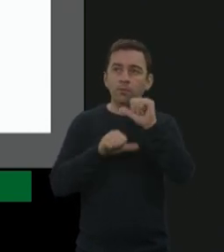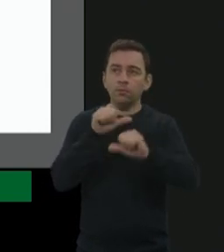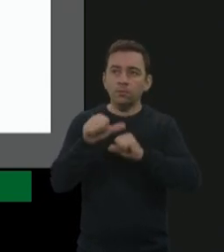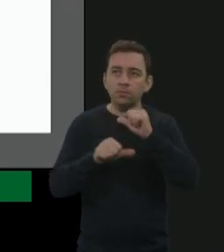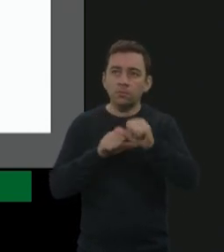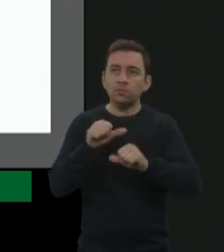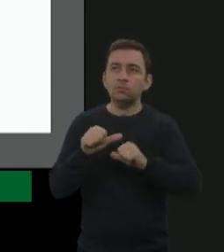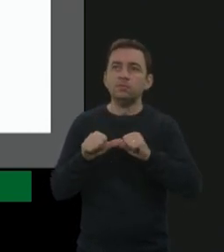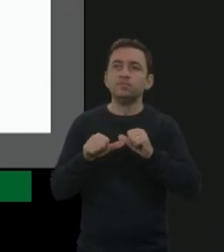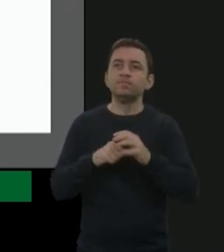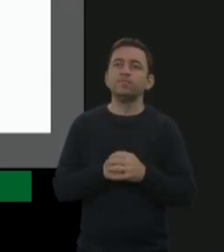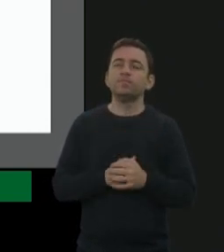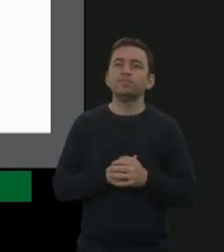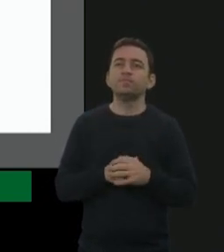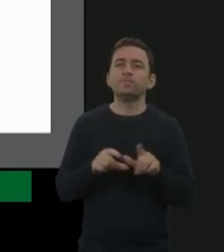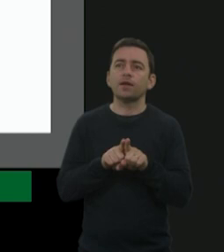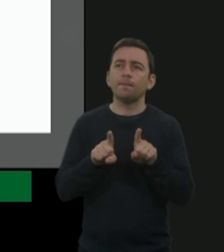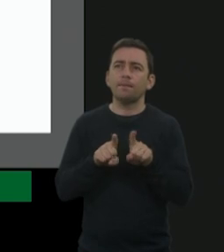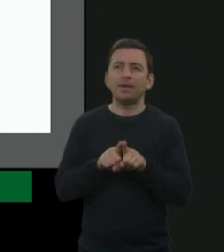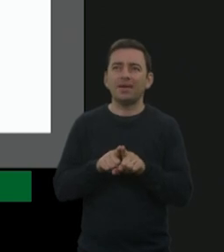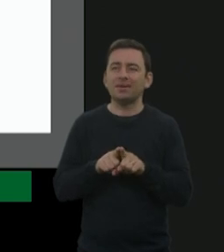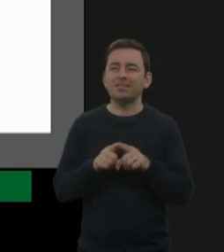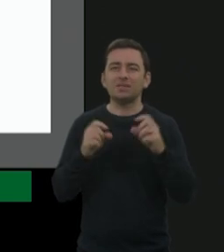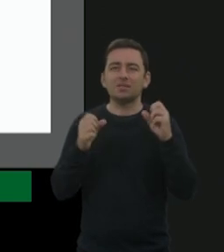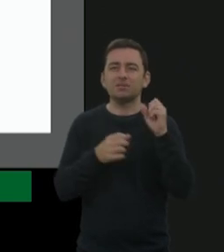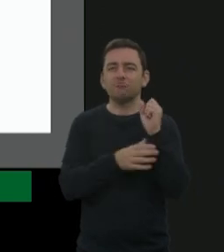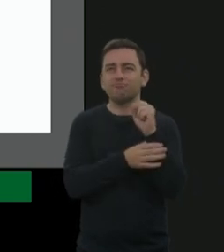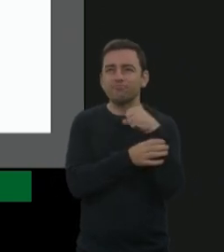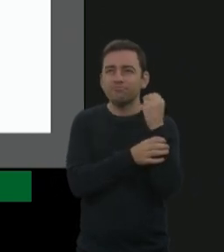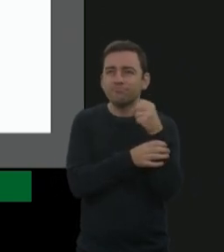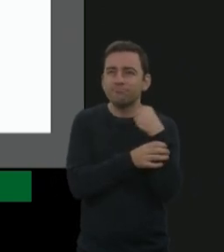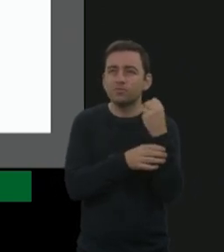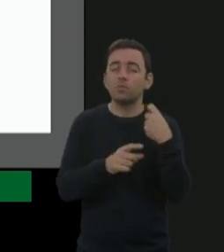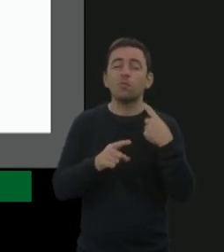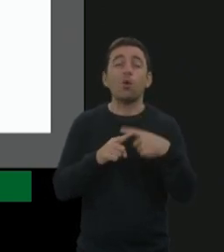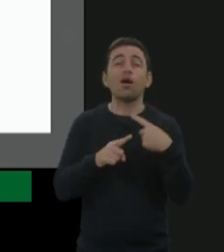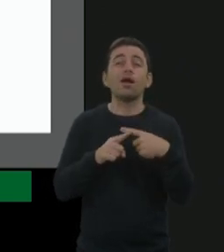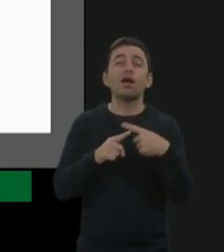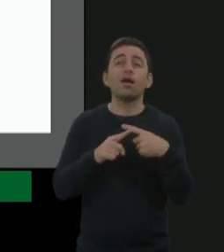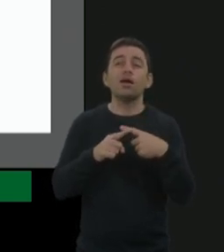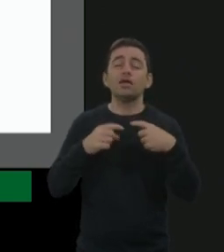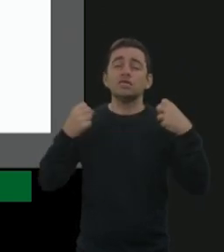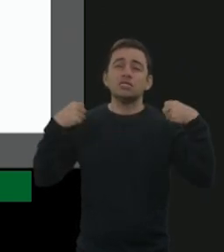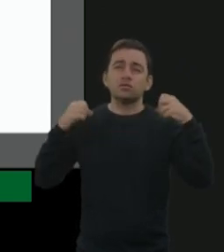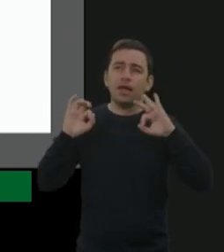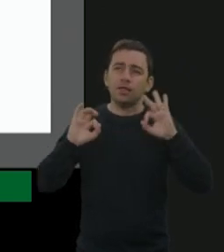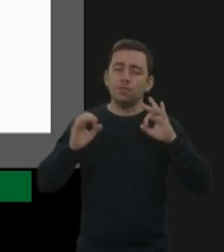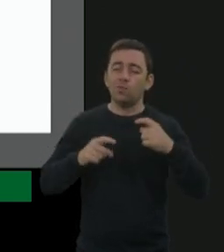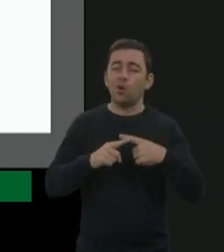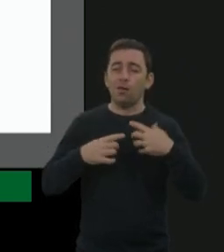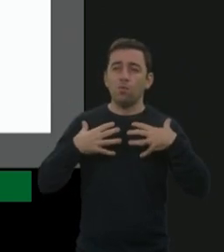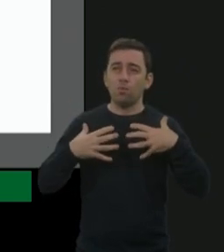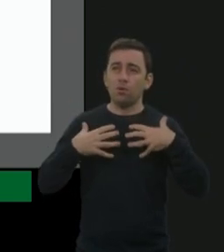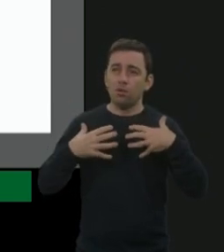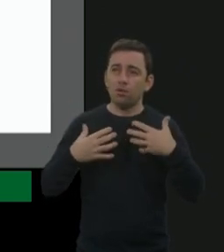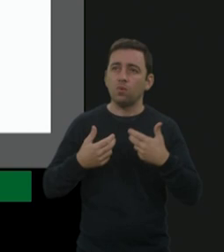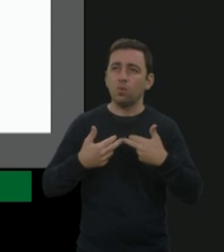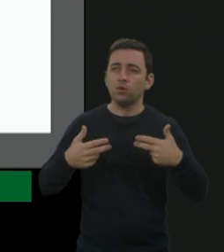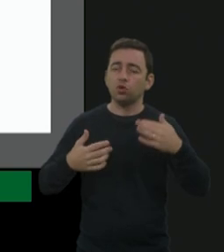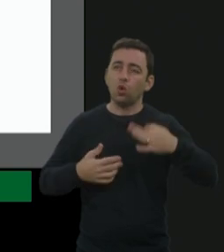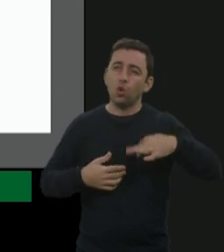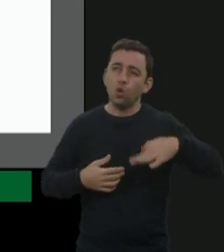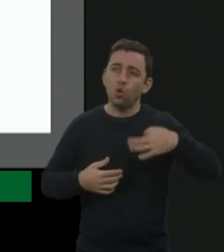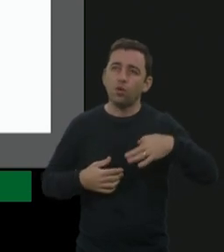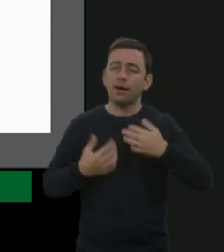mácula, intolerância ao exercício por conta da parte pulmonar, né? Dor, fadiga, pode passar.